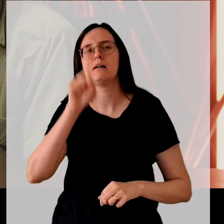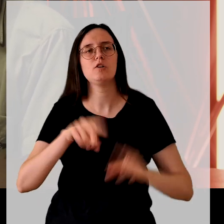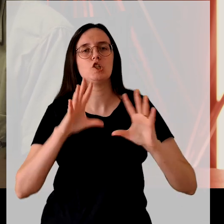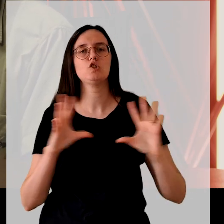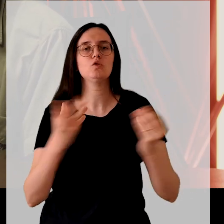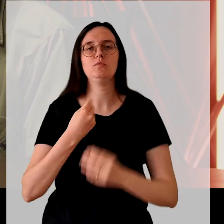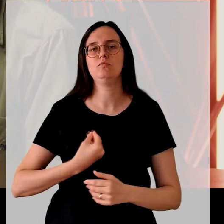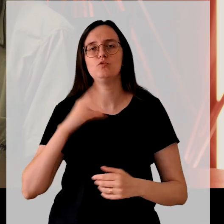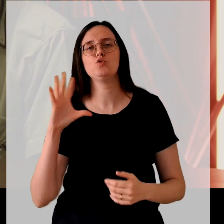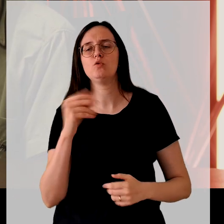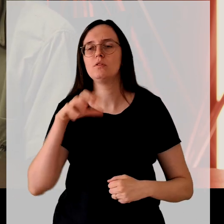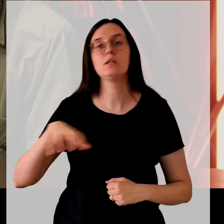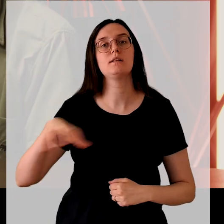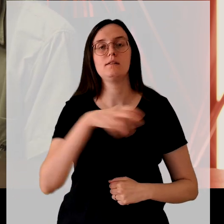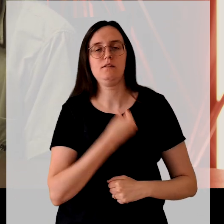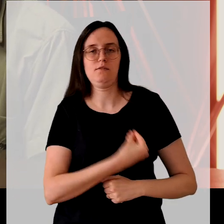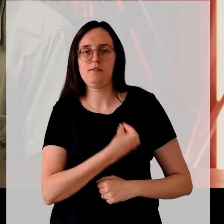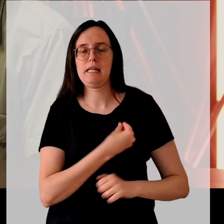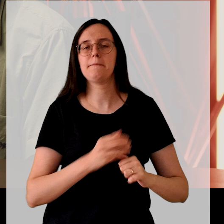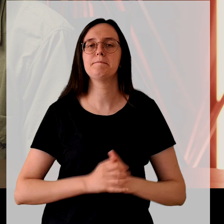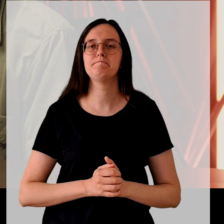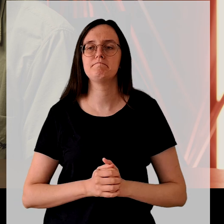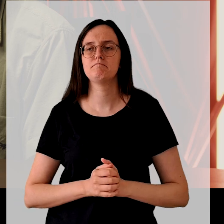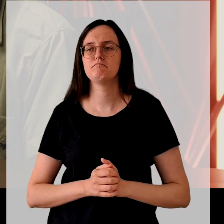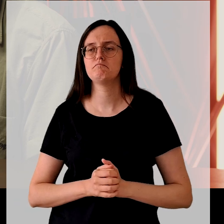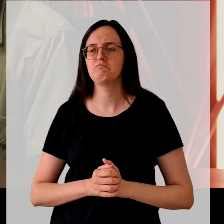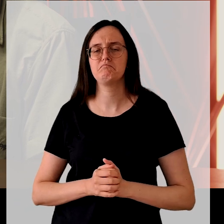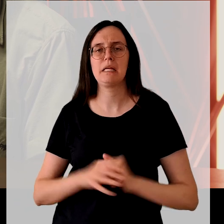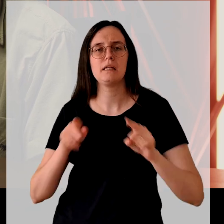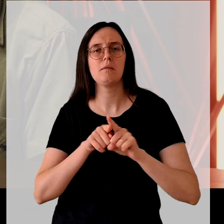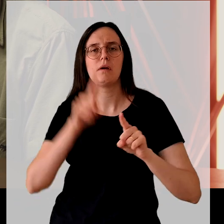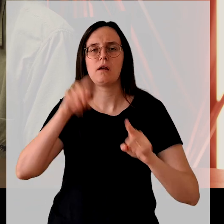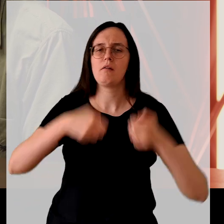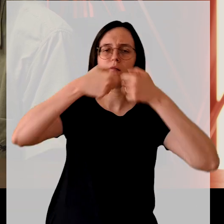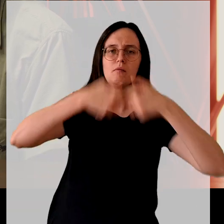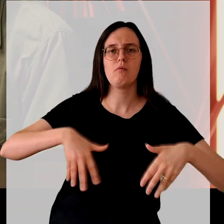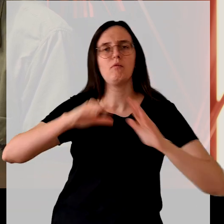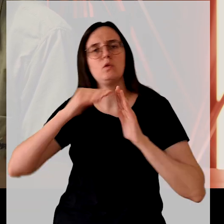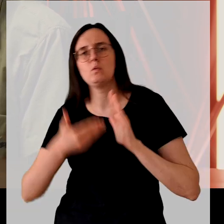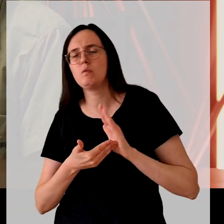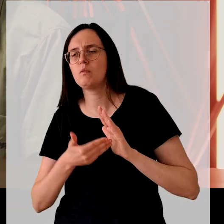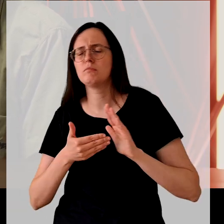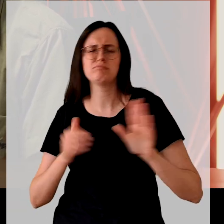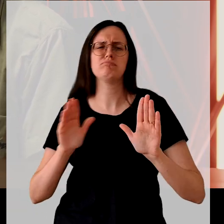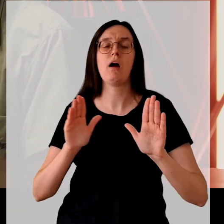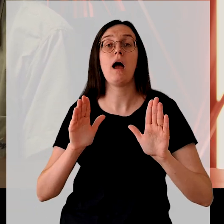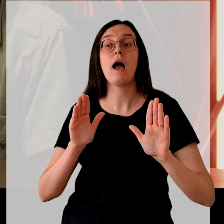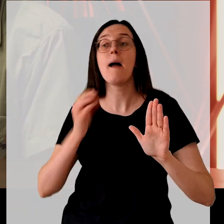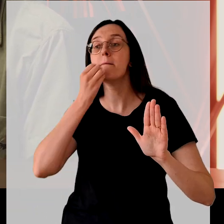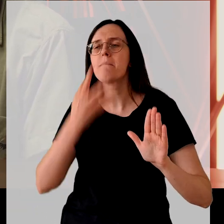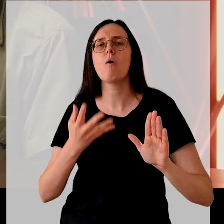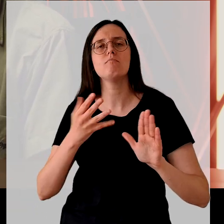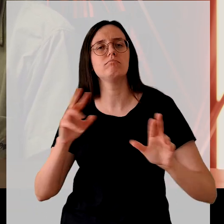com todo mundo, acho que de todos os setores, né? Independente da hierarquia, assim... É